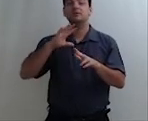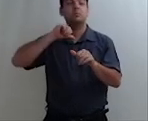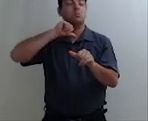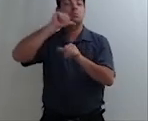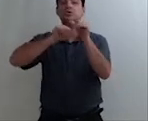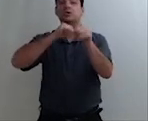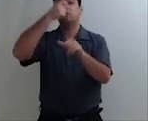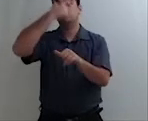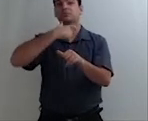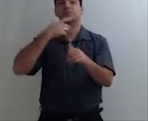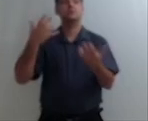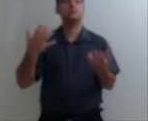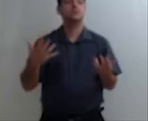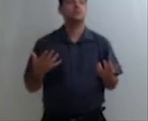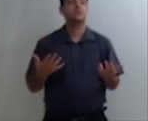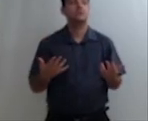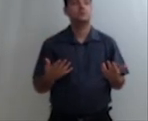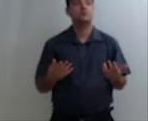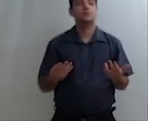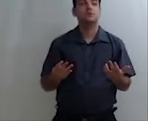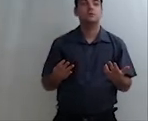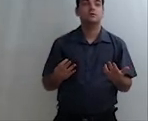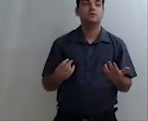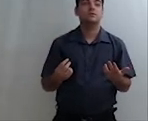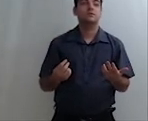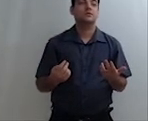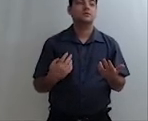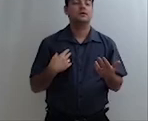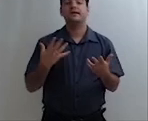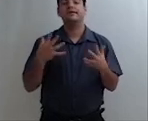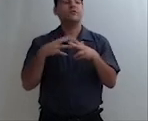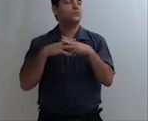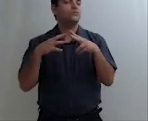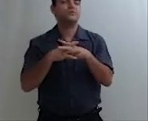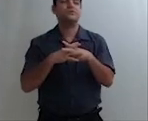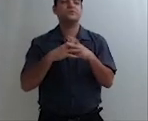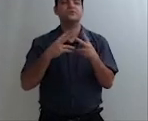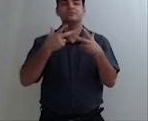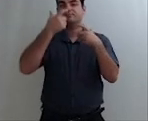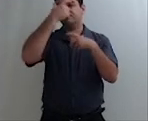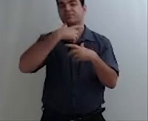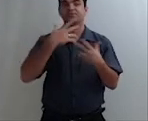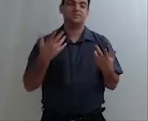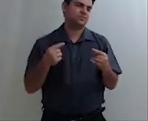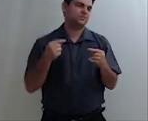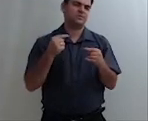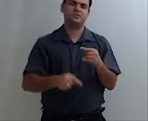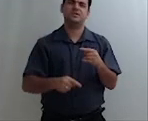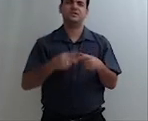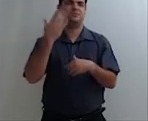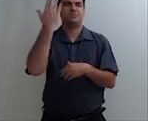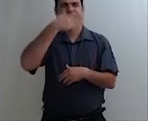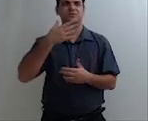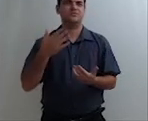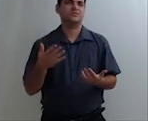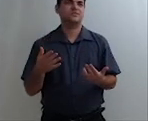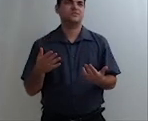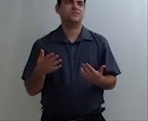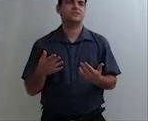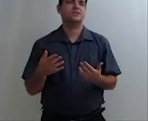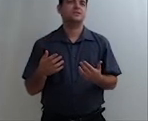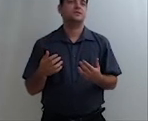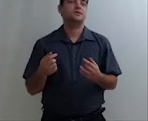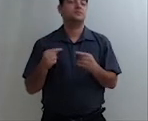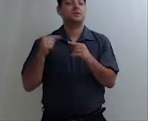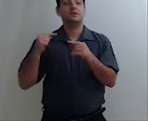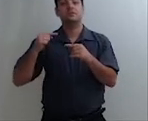delegacia pela imagem do momento do crime assim não serve como prova independente idônea o reconhecimento posterior em